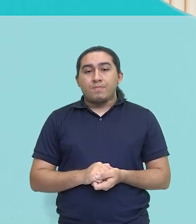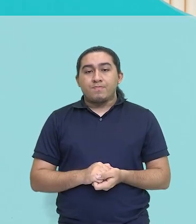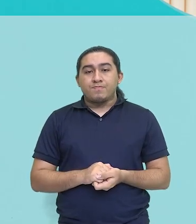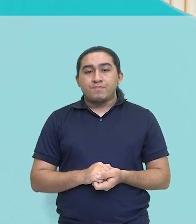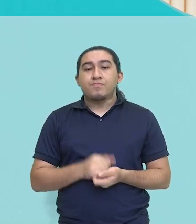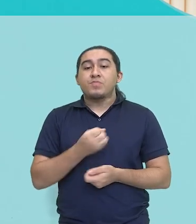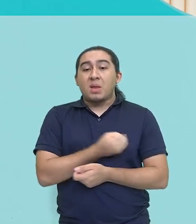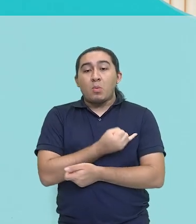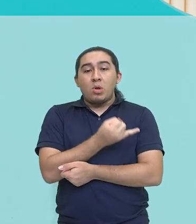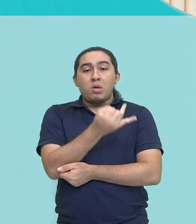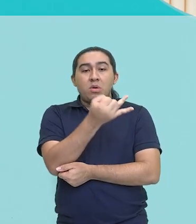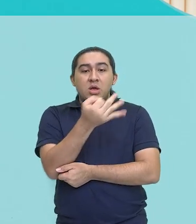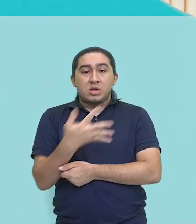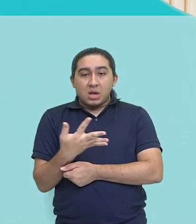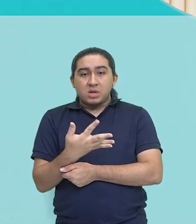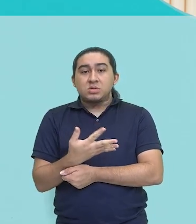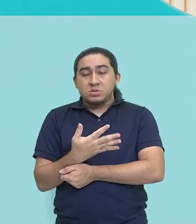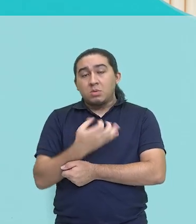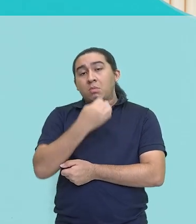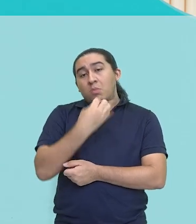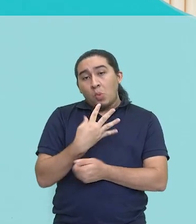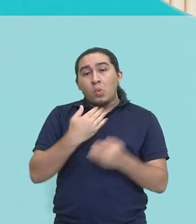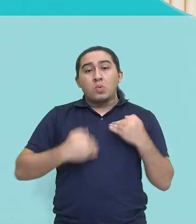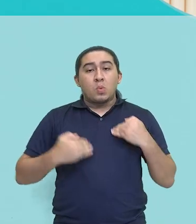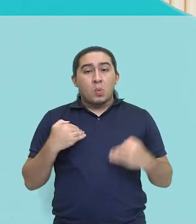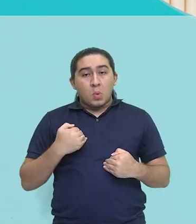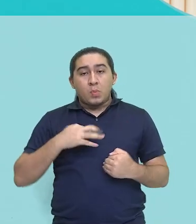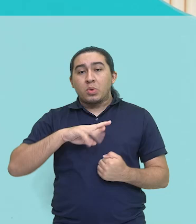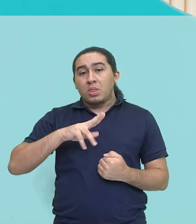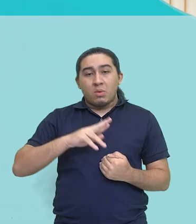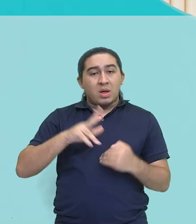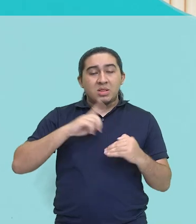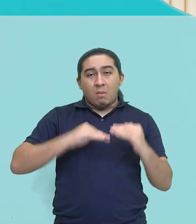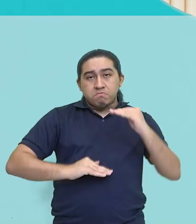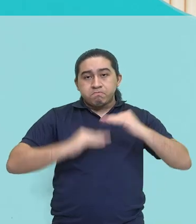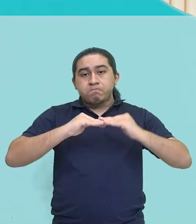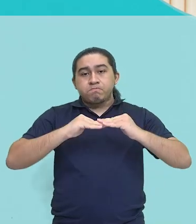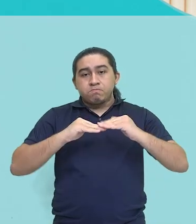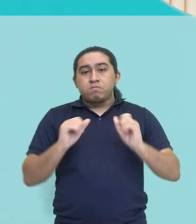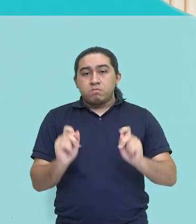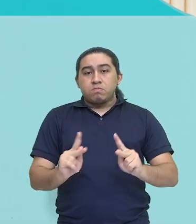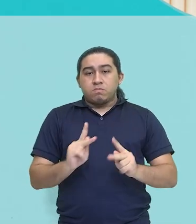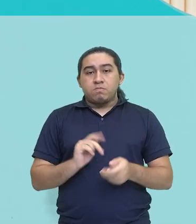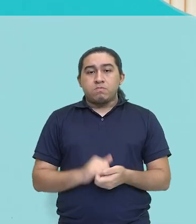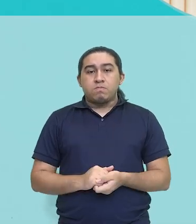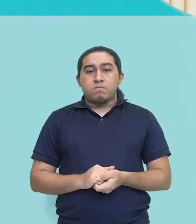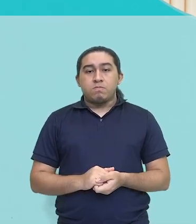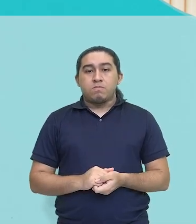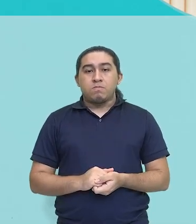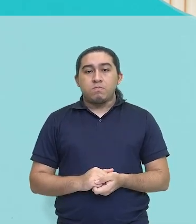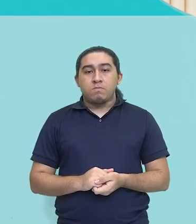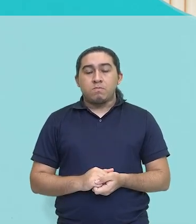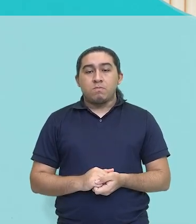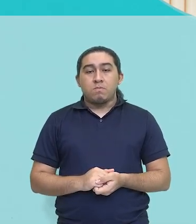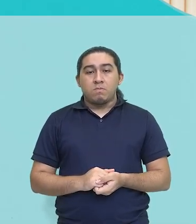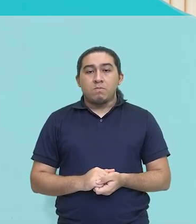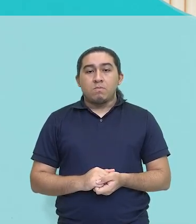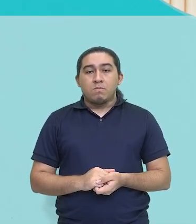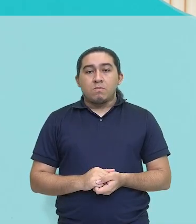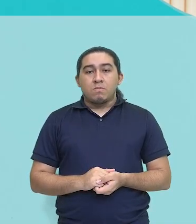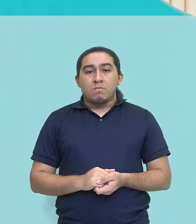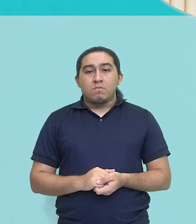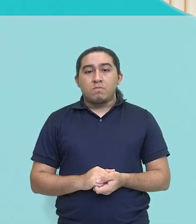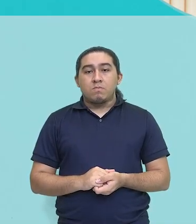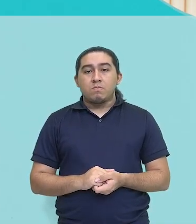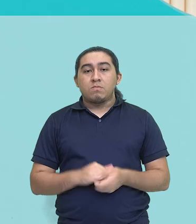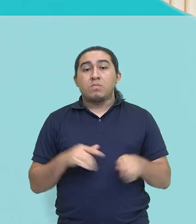uma quantidade ideal no seu corpo que ela não extrapole disso, tá? E também ela tem a